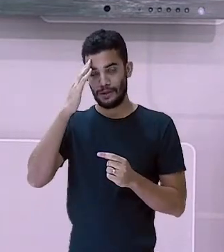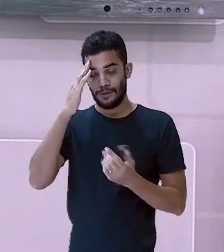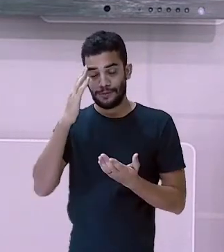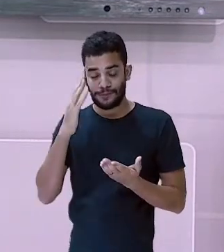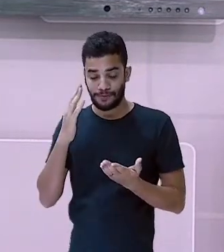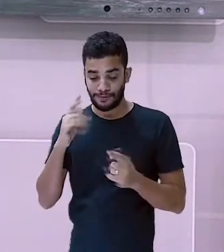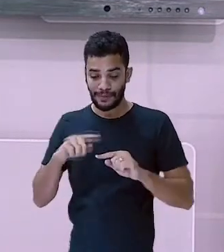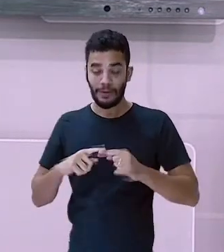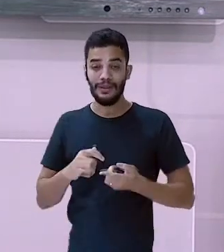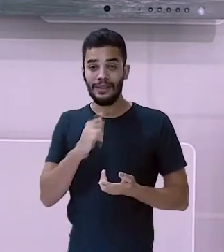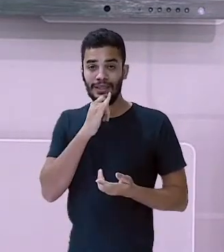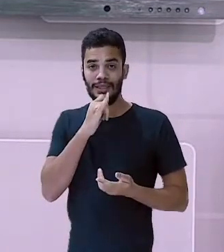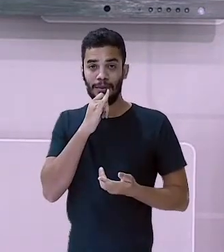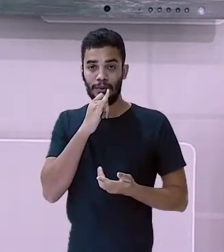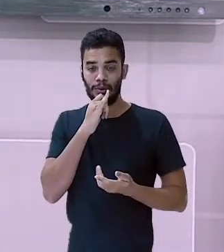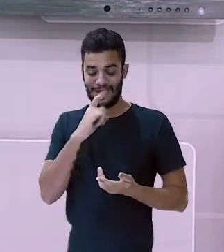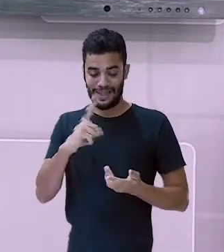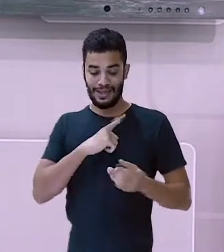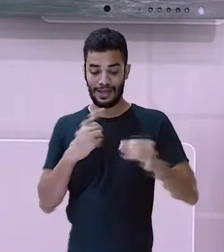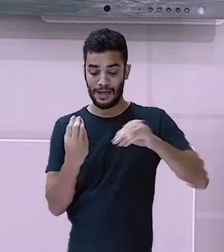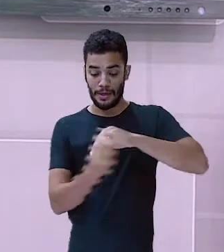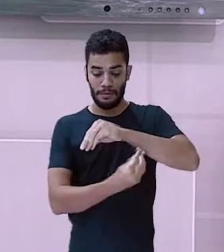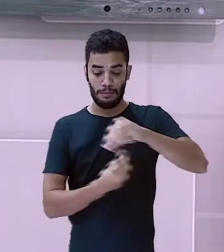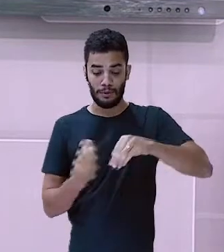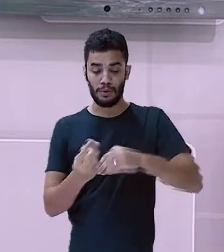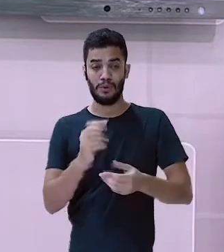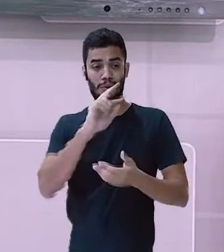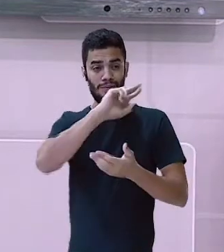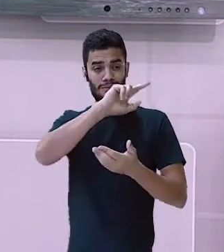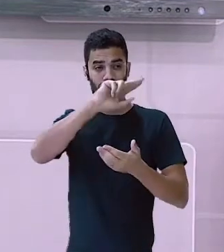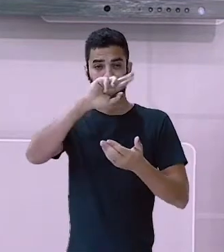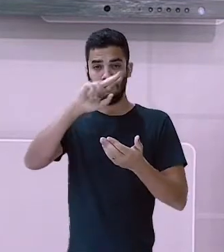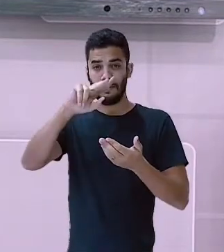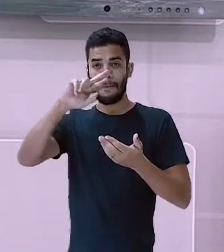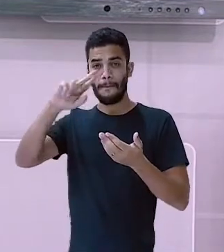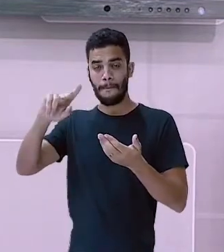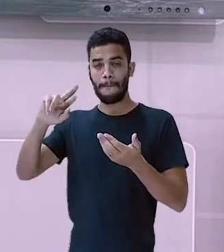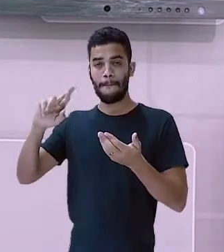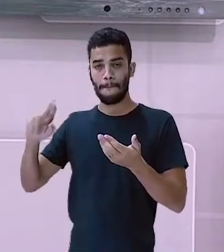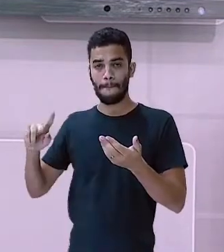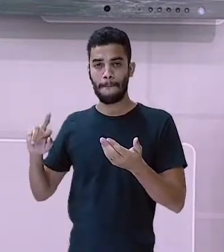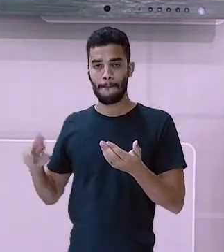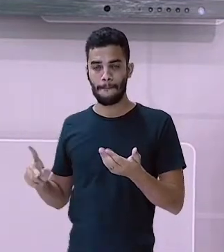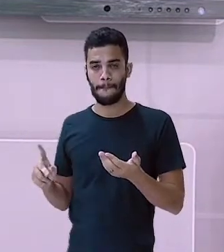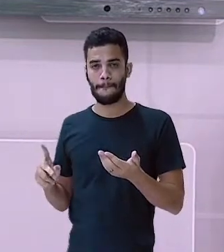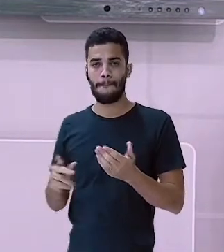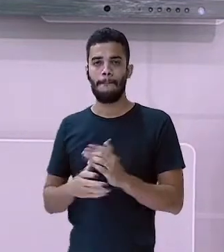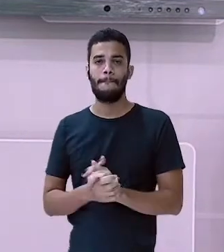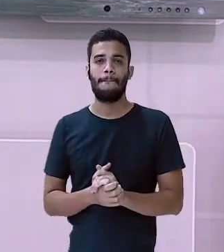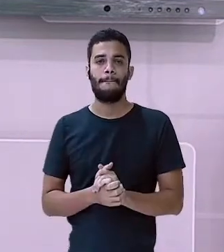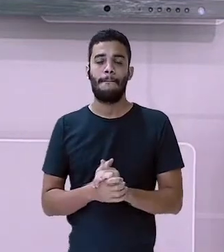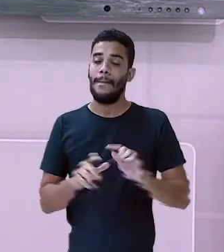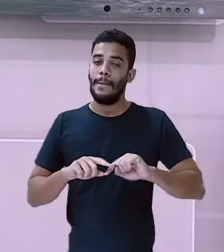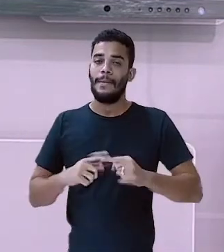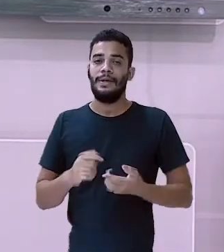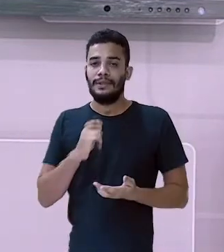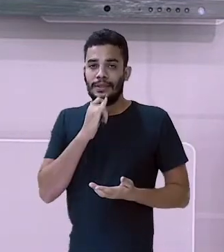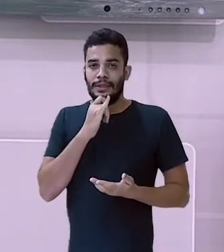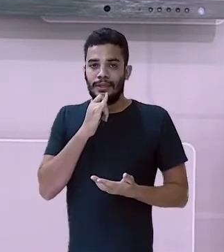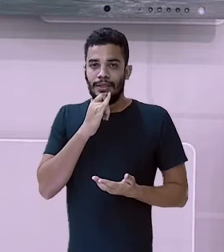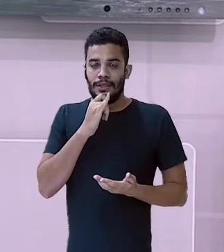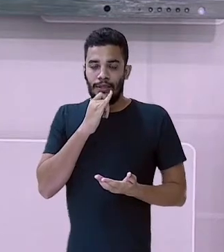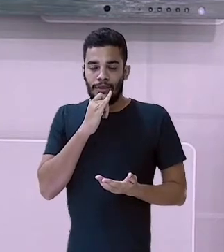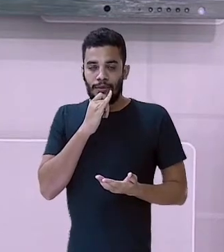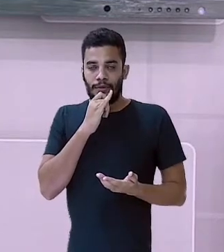iguais. Existem tipos diferentes de misturas. O critério